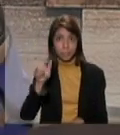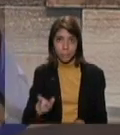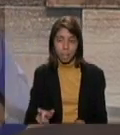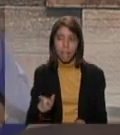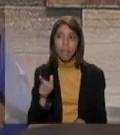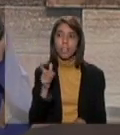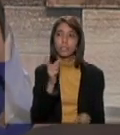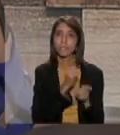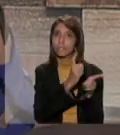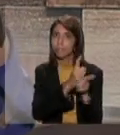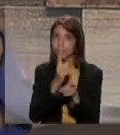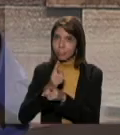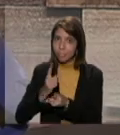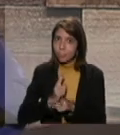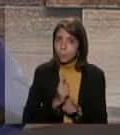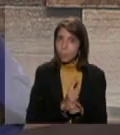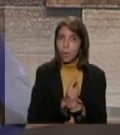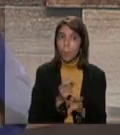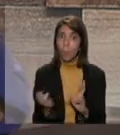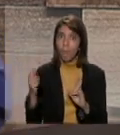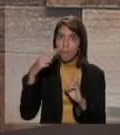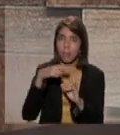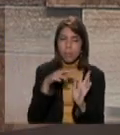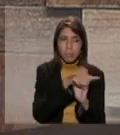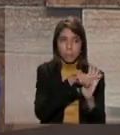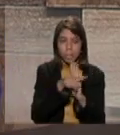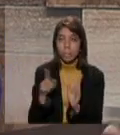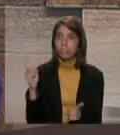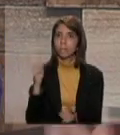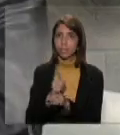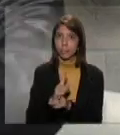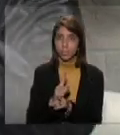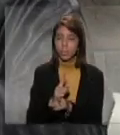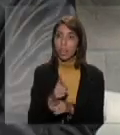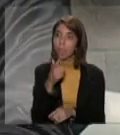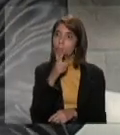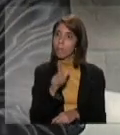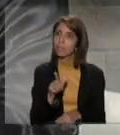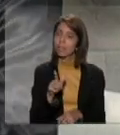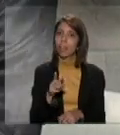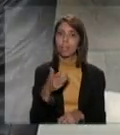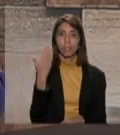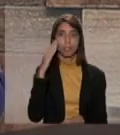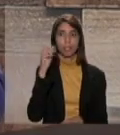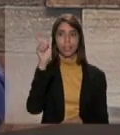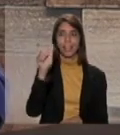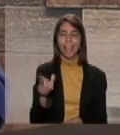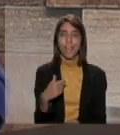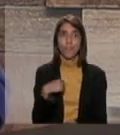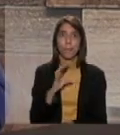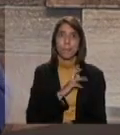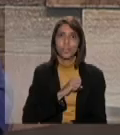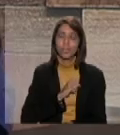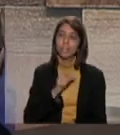personagem através de todas as referências que eu puder buscar. Esse universo vai entrando em você. Vai